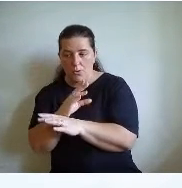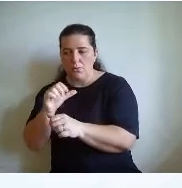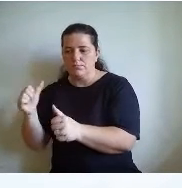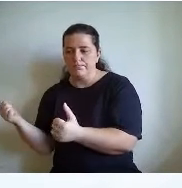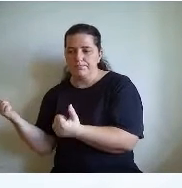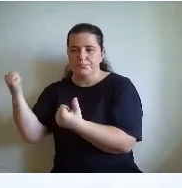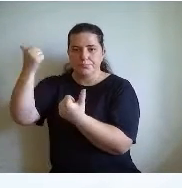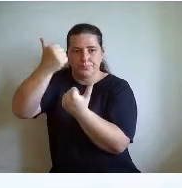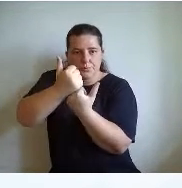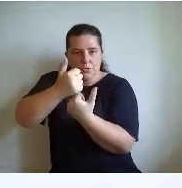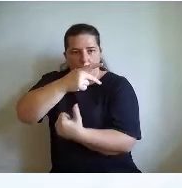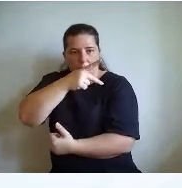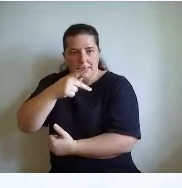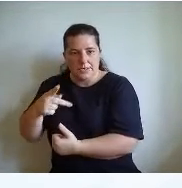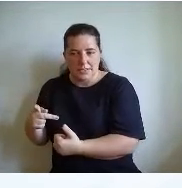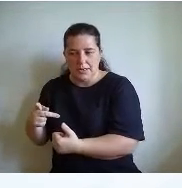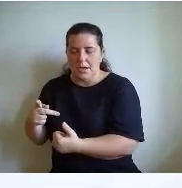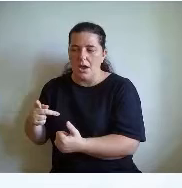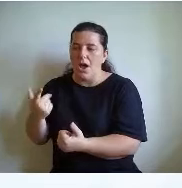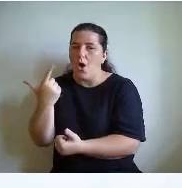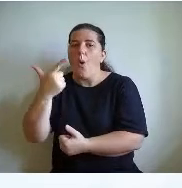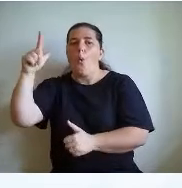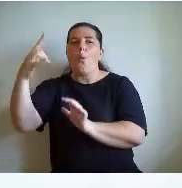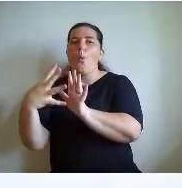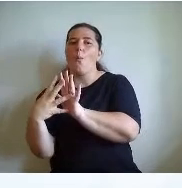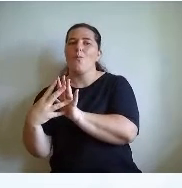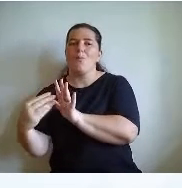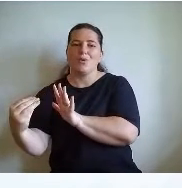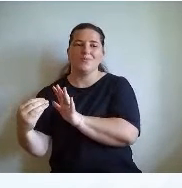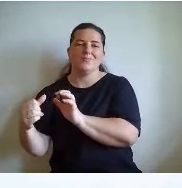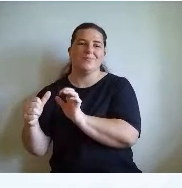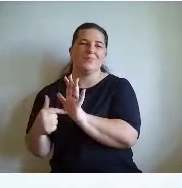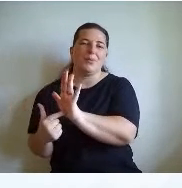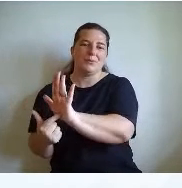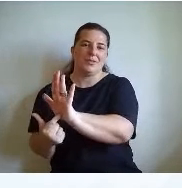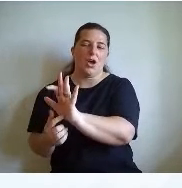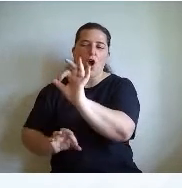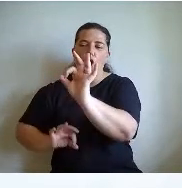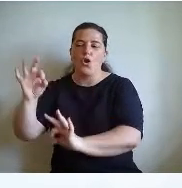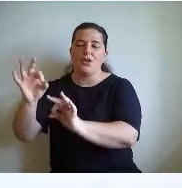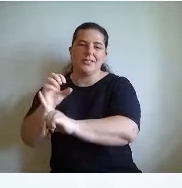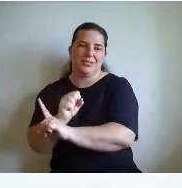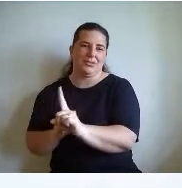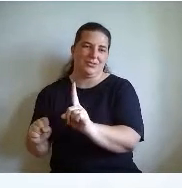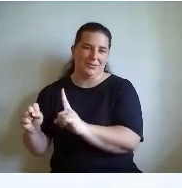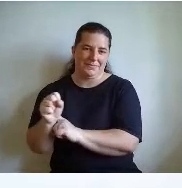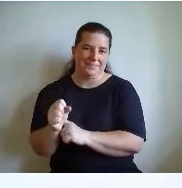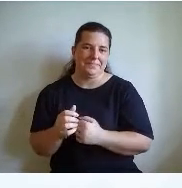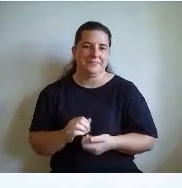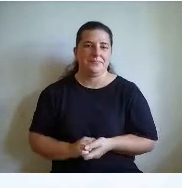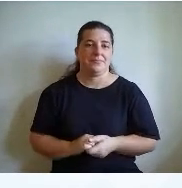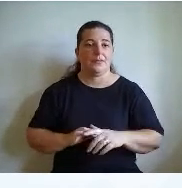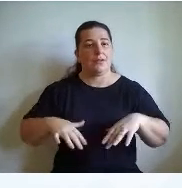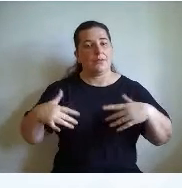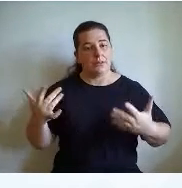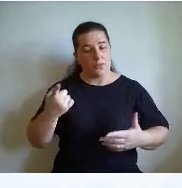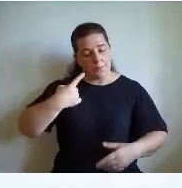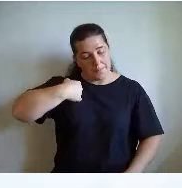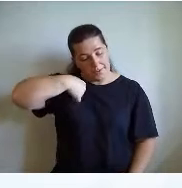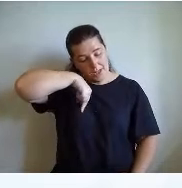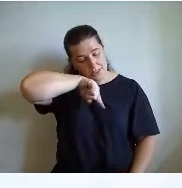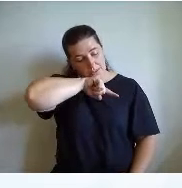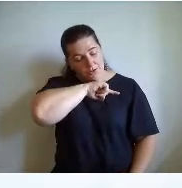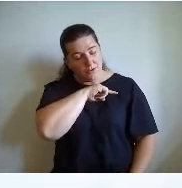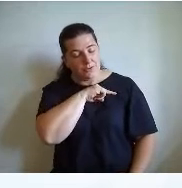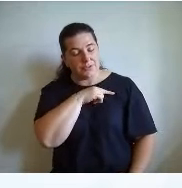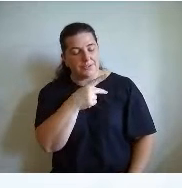de organização da sociedade. Então, para nós, quando a gente olha do